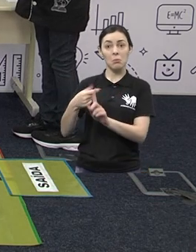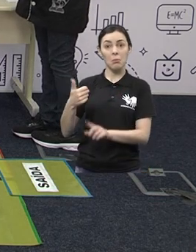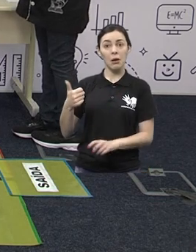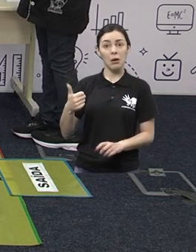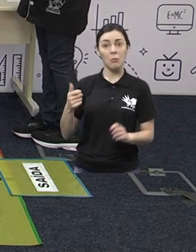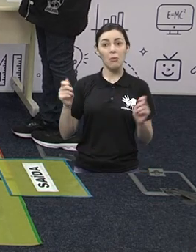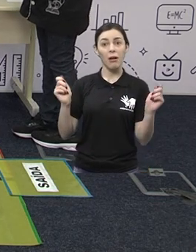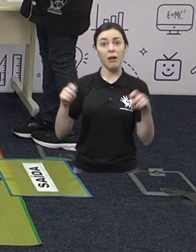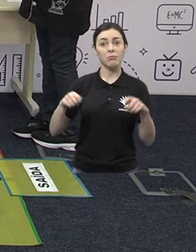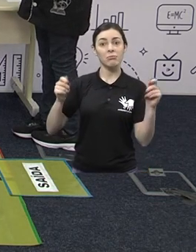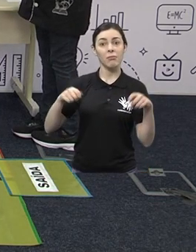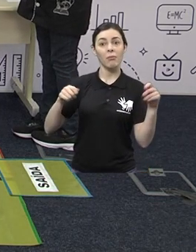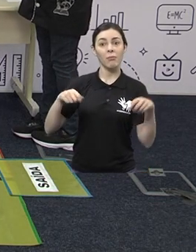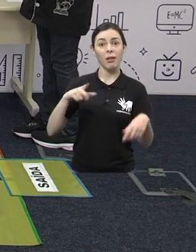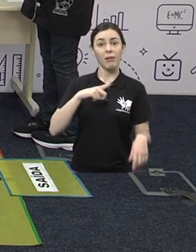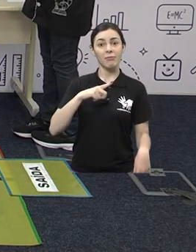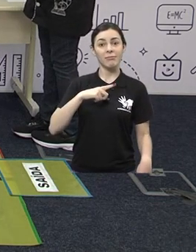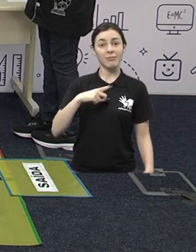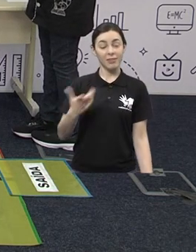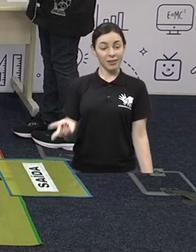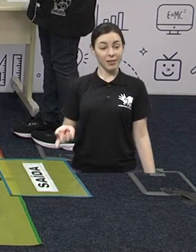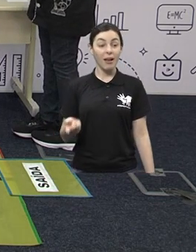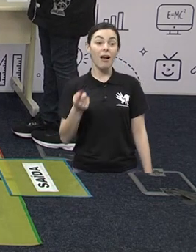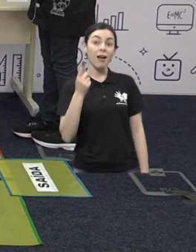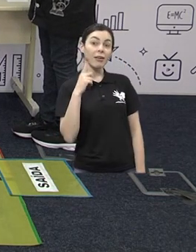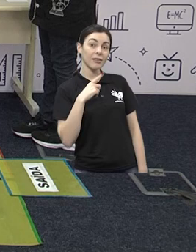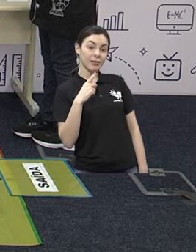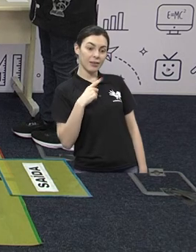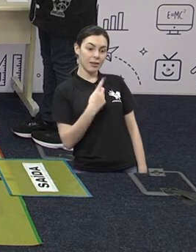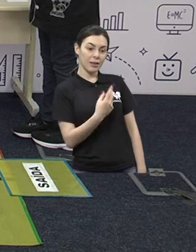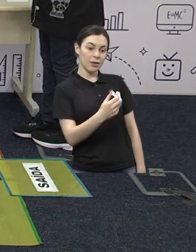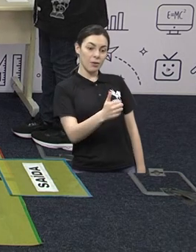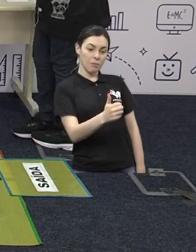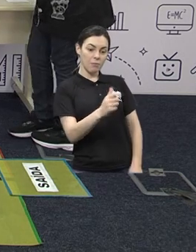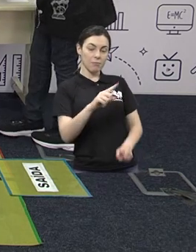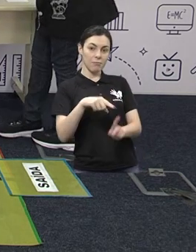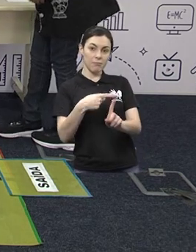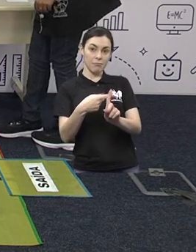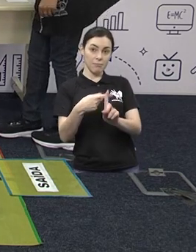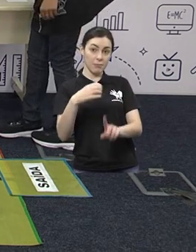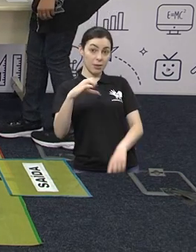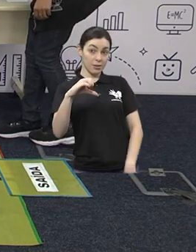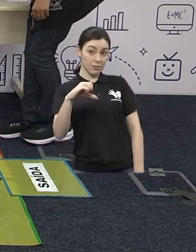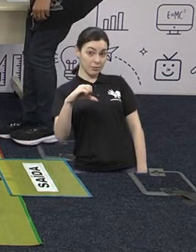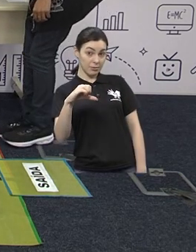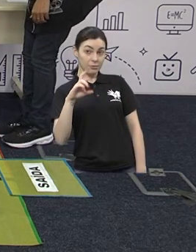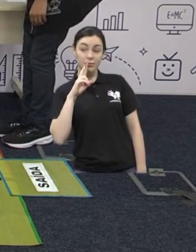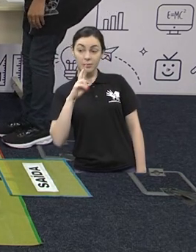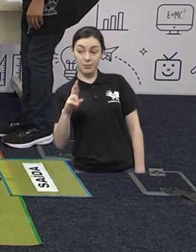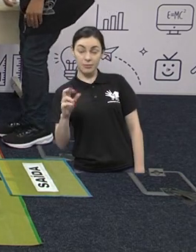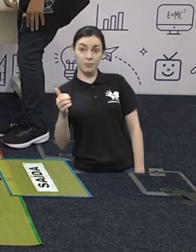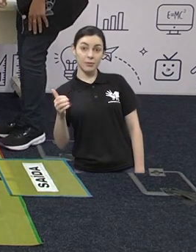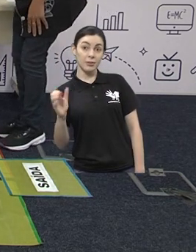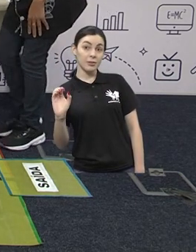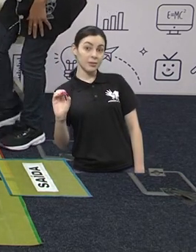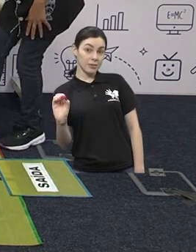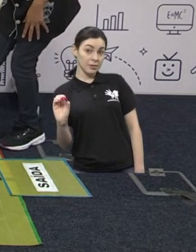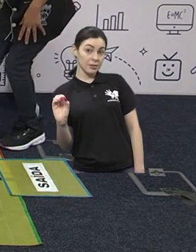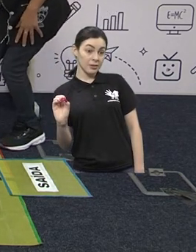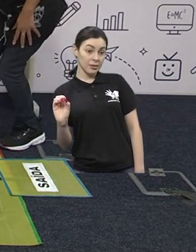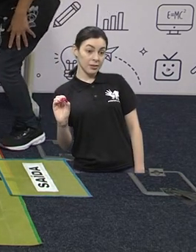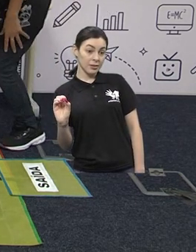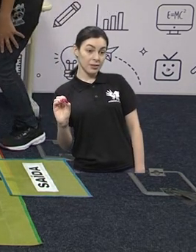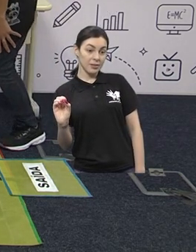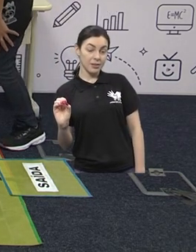Então 9 mais 1, nós temos ali nas nossas possibilidades. Isso, 1 mais 9, né? É, que 1 dá 10, mais 9, né? Que